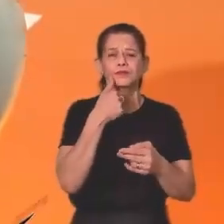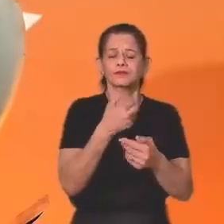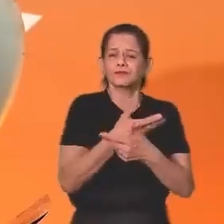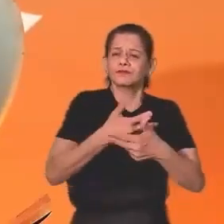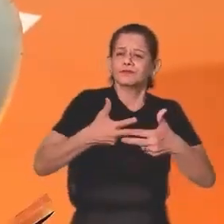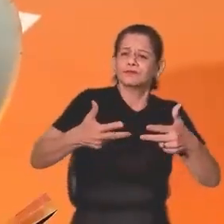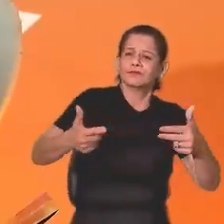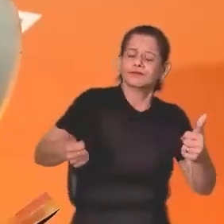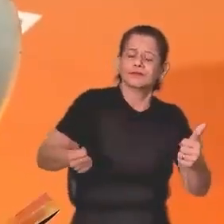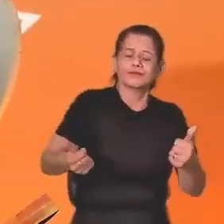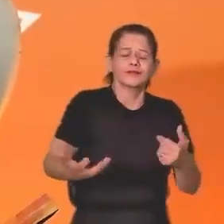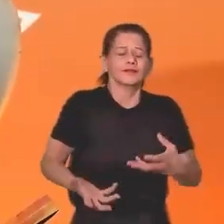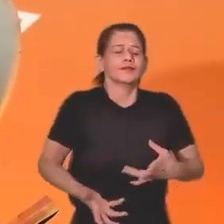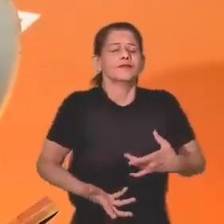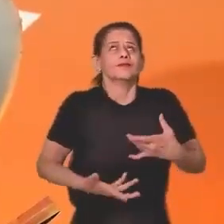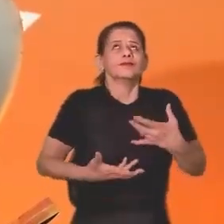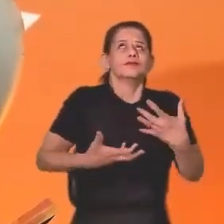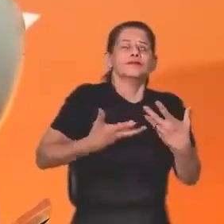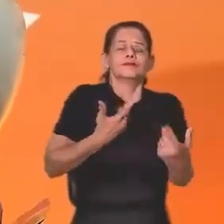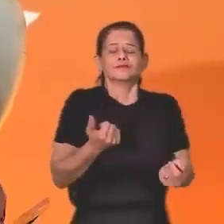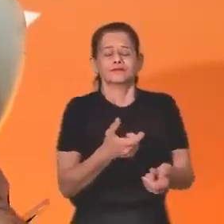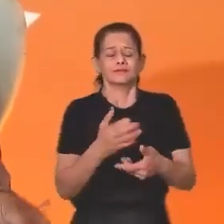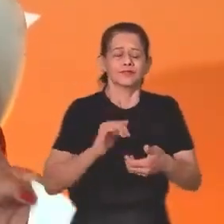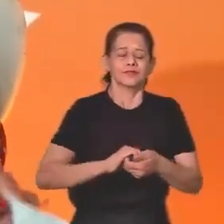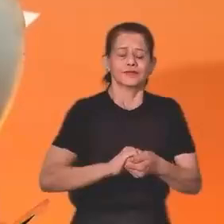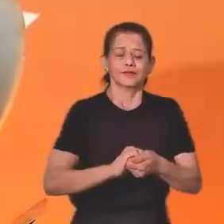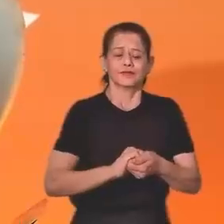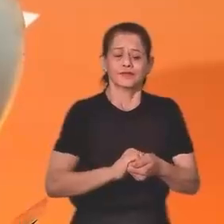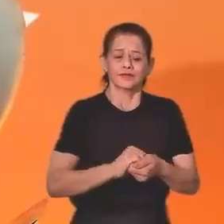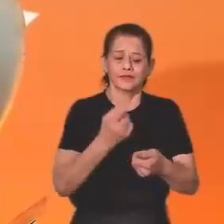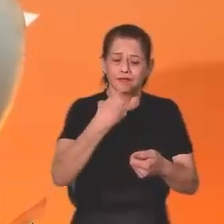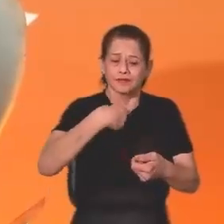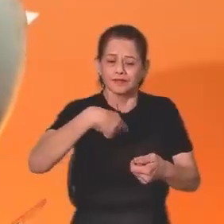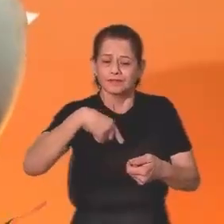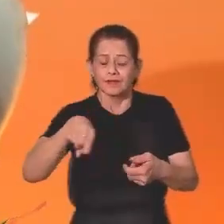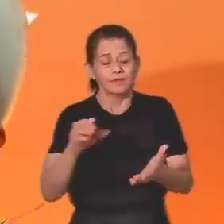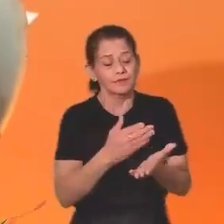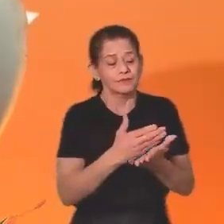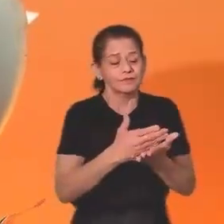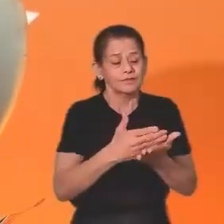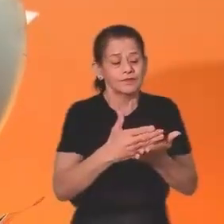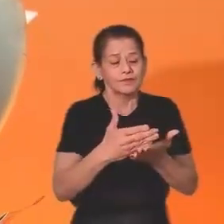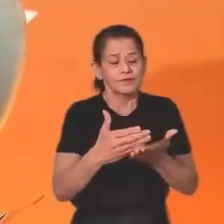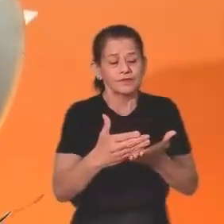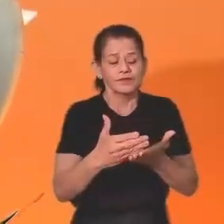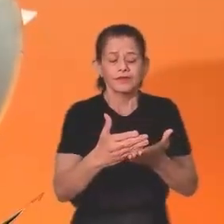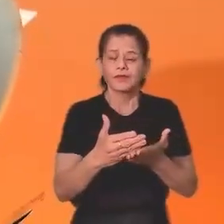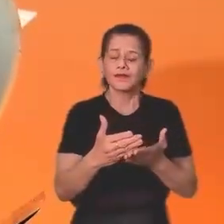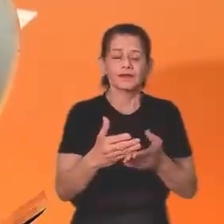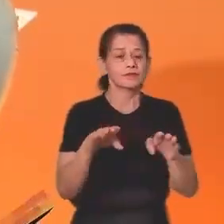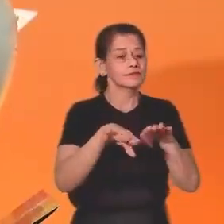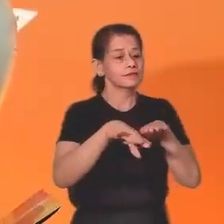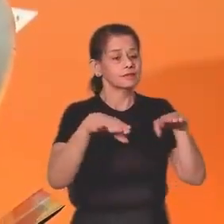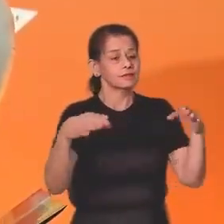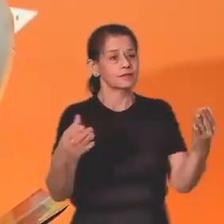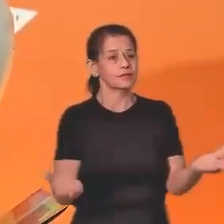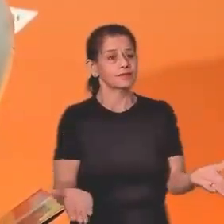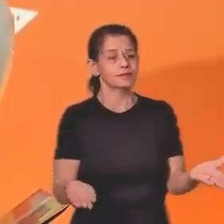tantas inspirações, que a gente vai dar início a essa mesa.